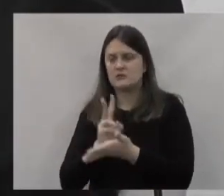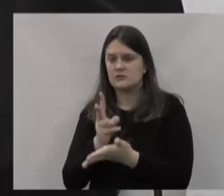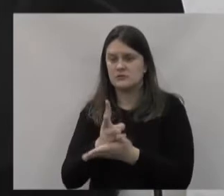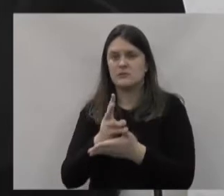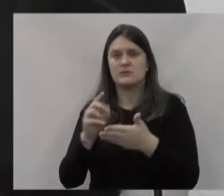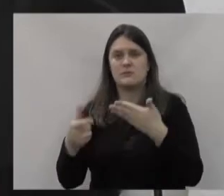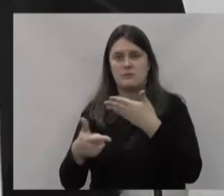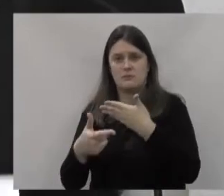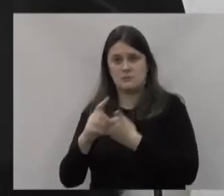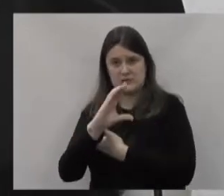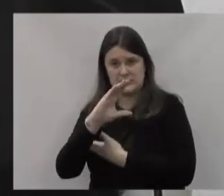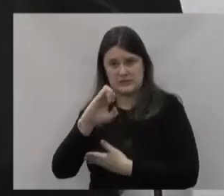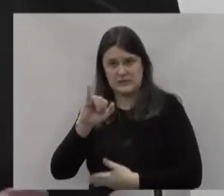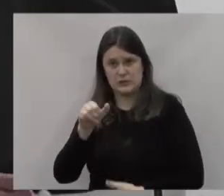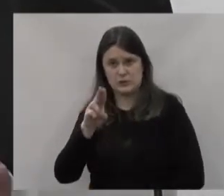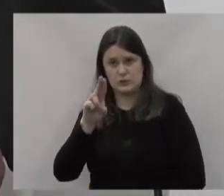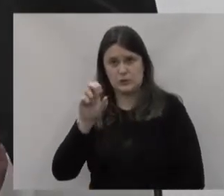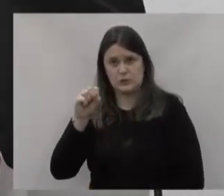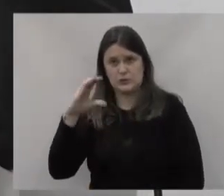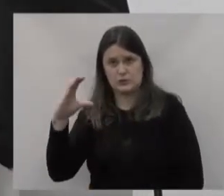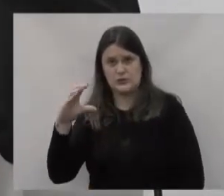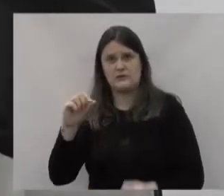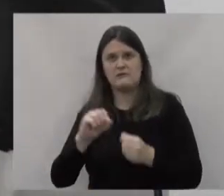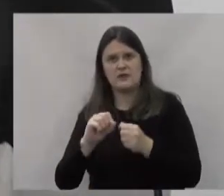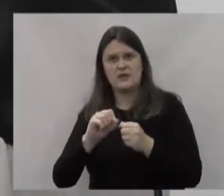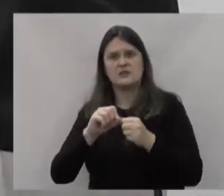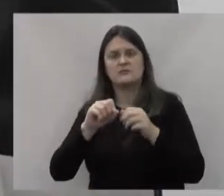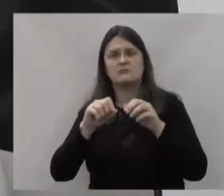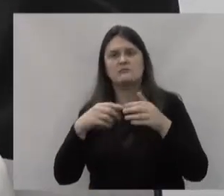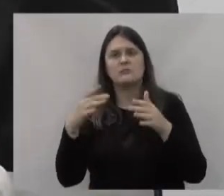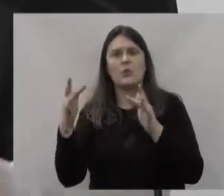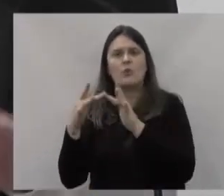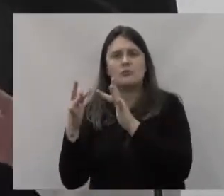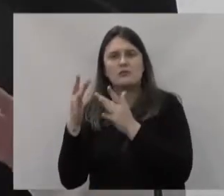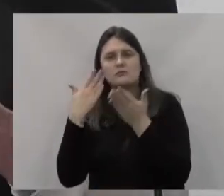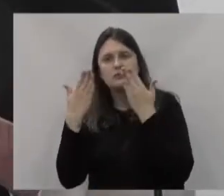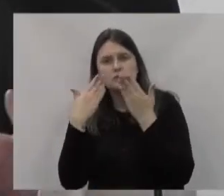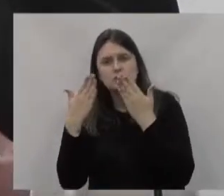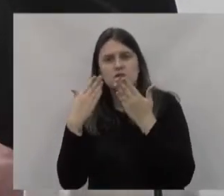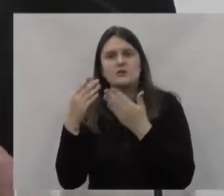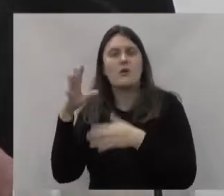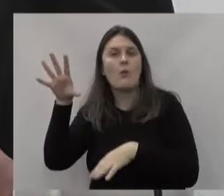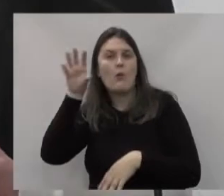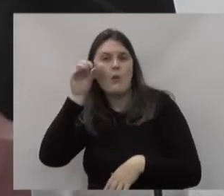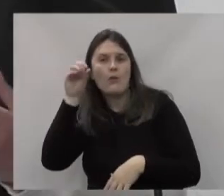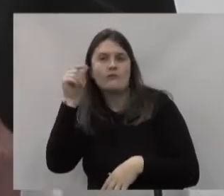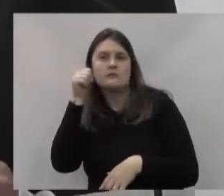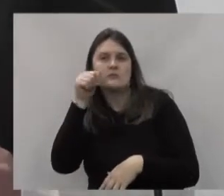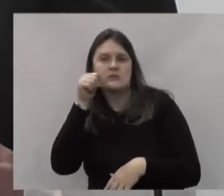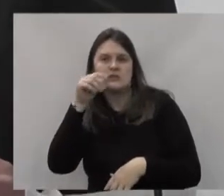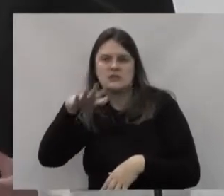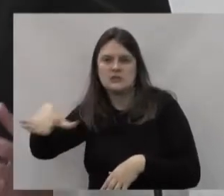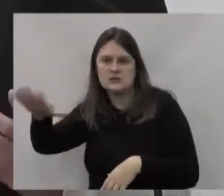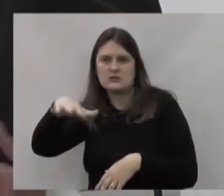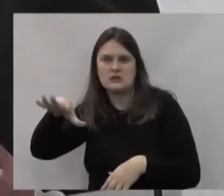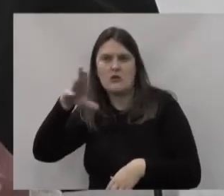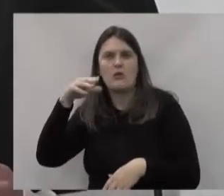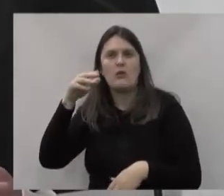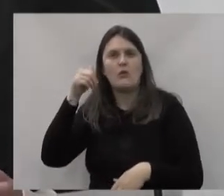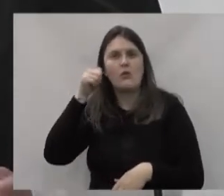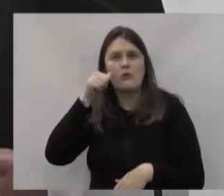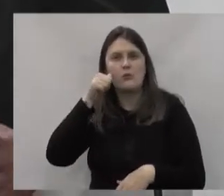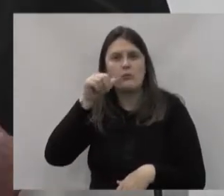pelo Sejusc são os atendimentos e os relatórios da psicologia, na qual elas conseguem ouvir essas pessoas, ouvir essas mulheres, ouvir